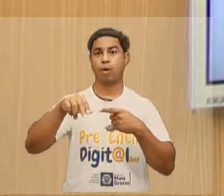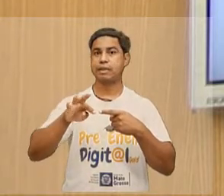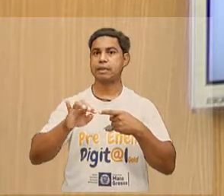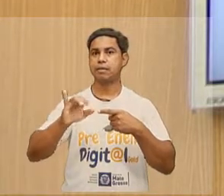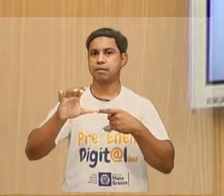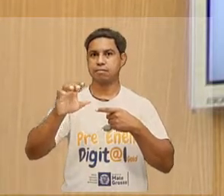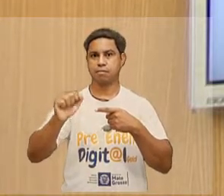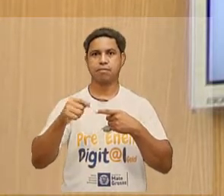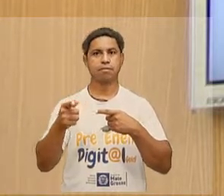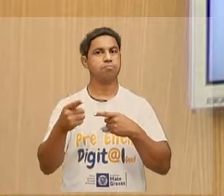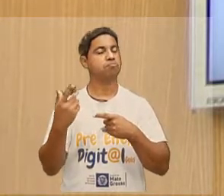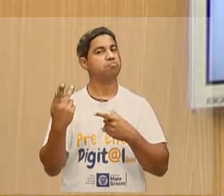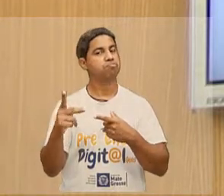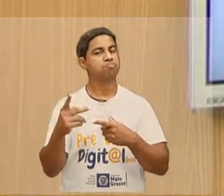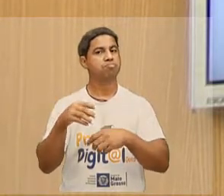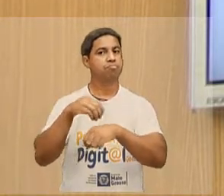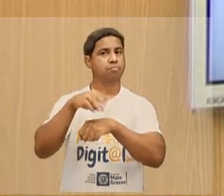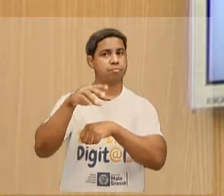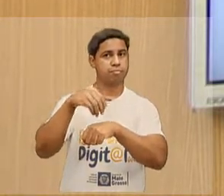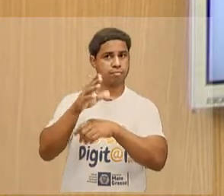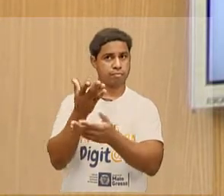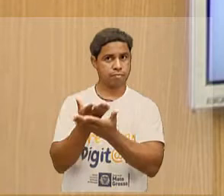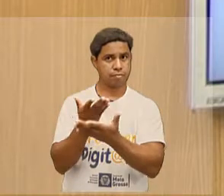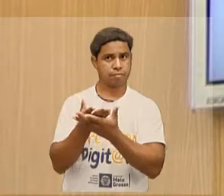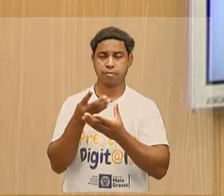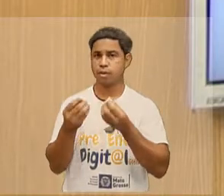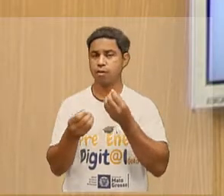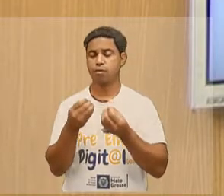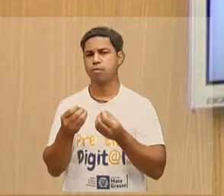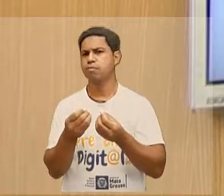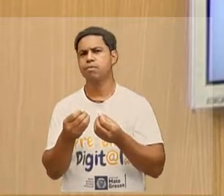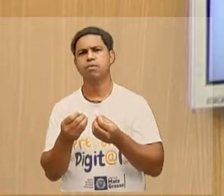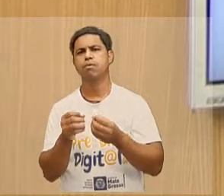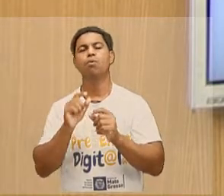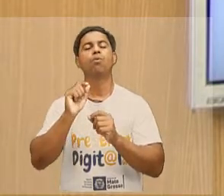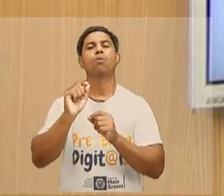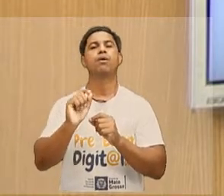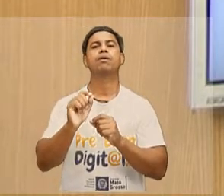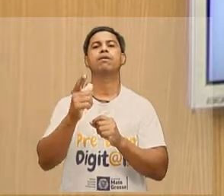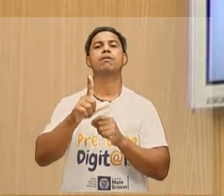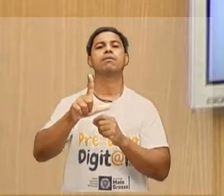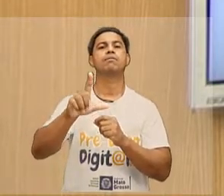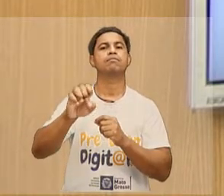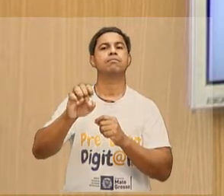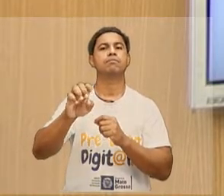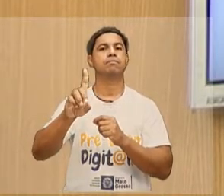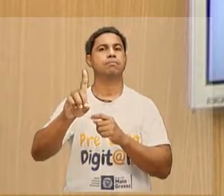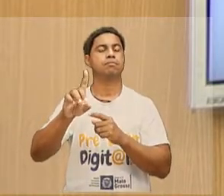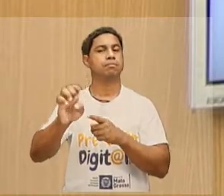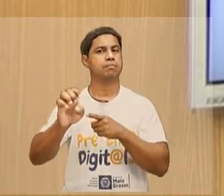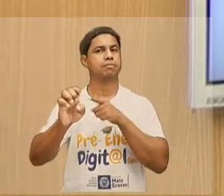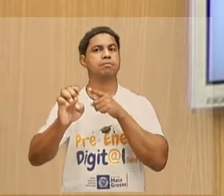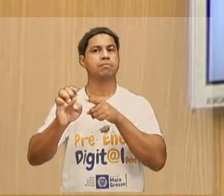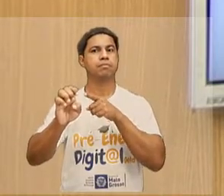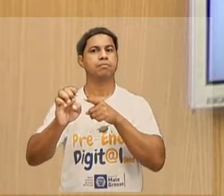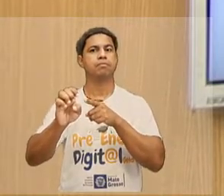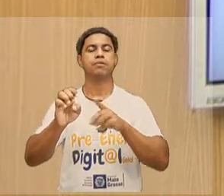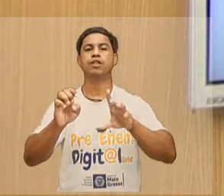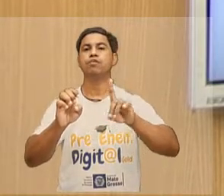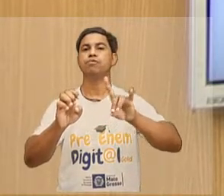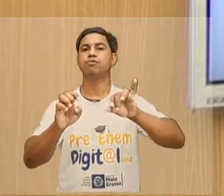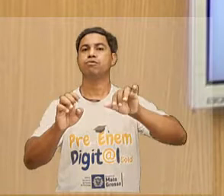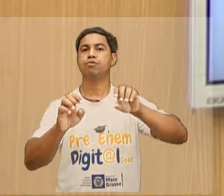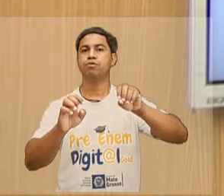sugestão de estudo, falar, por exemplo, dos LED. O que é um LED? É um diodo emissor de